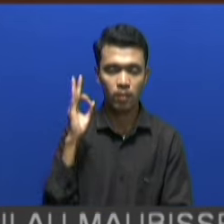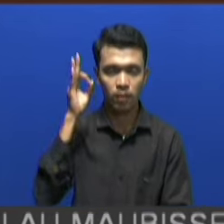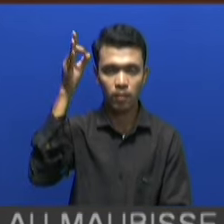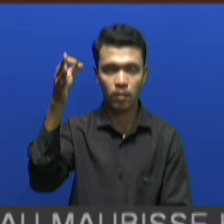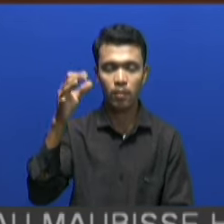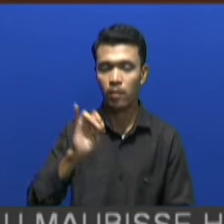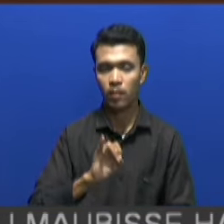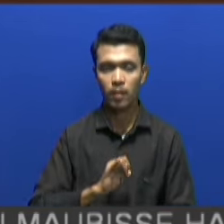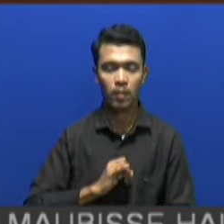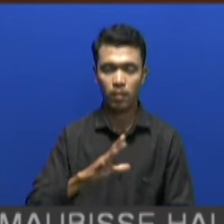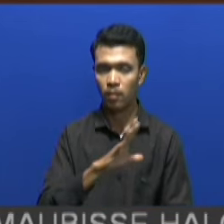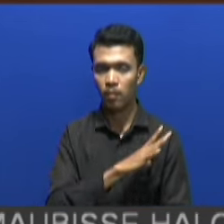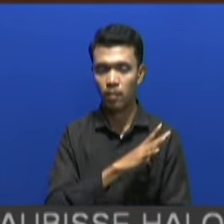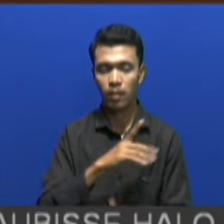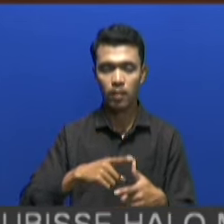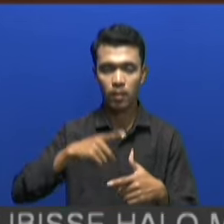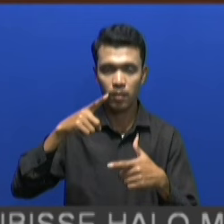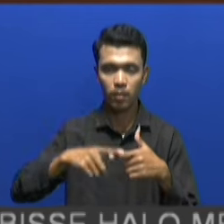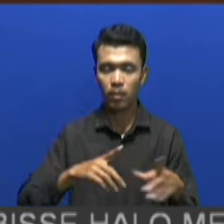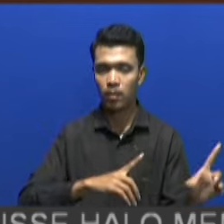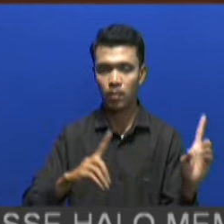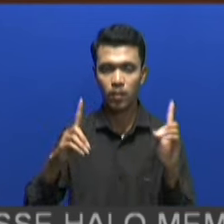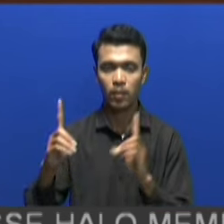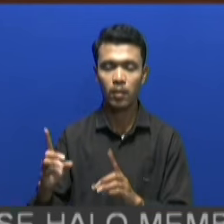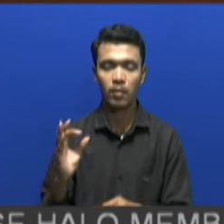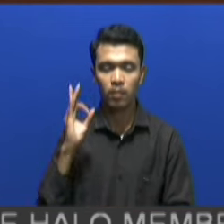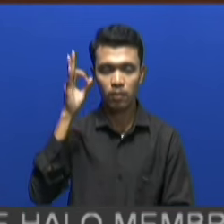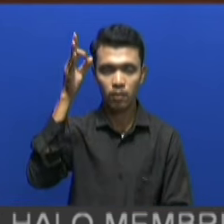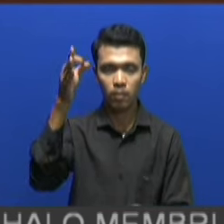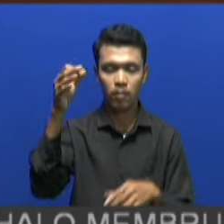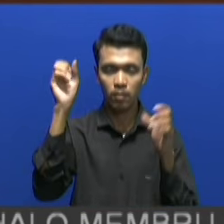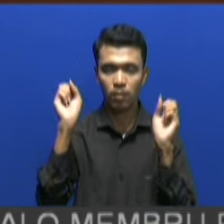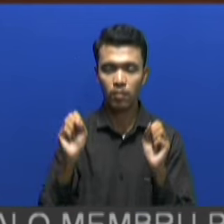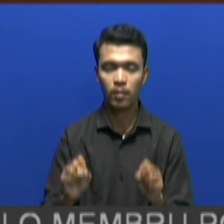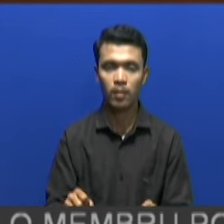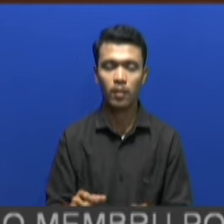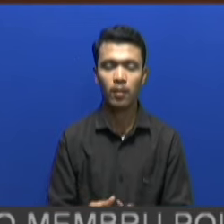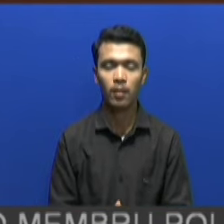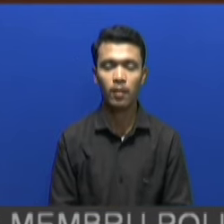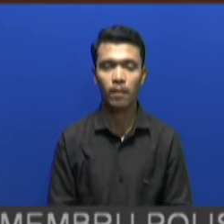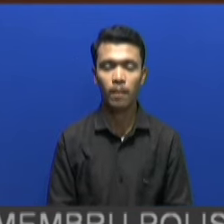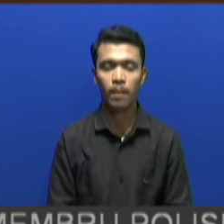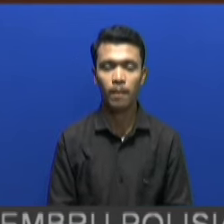REN, CATA, depois de implementação em Sirabam Bairua, bele.